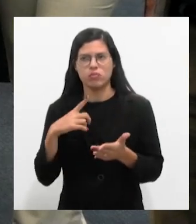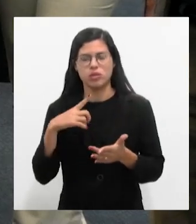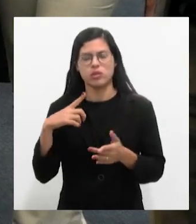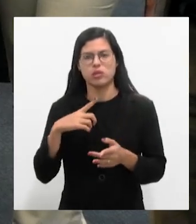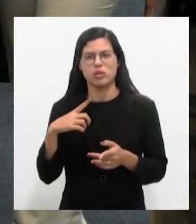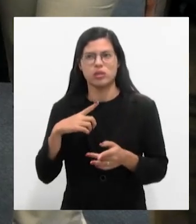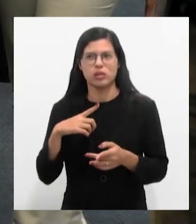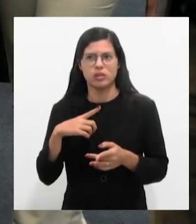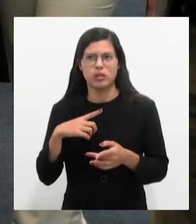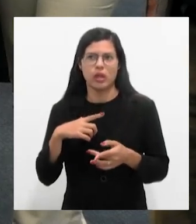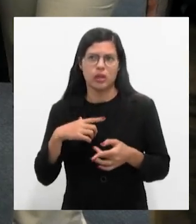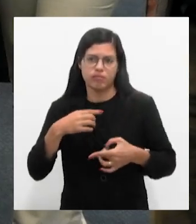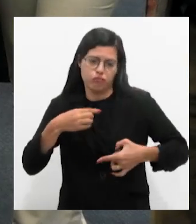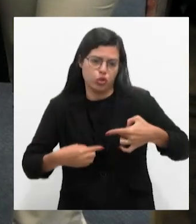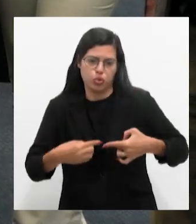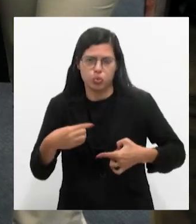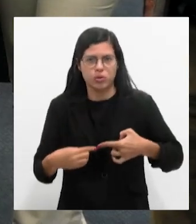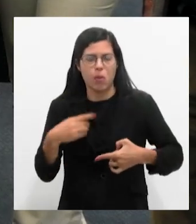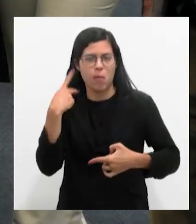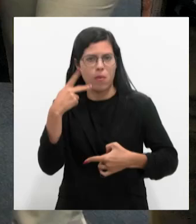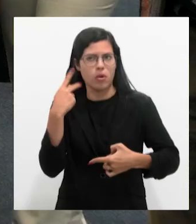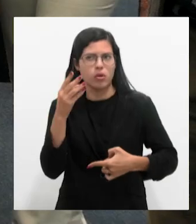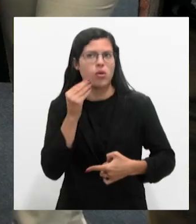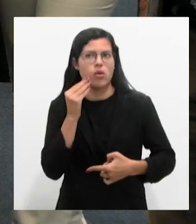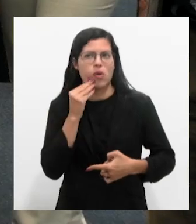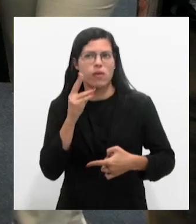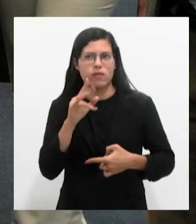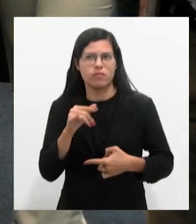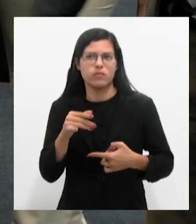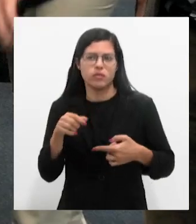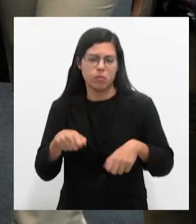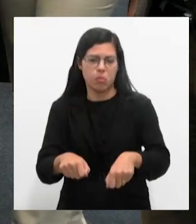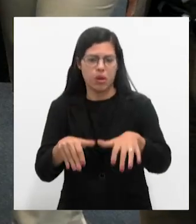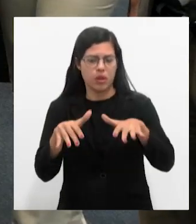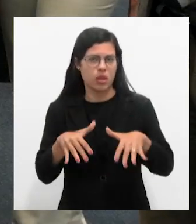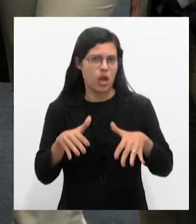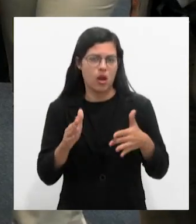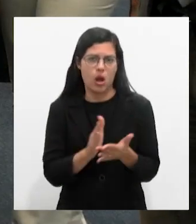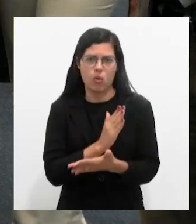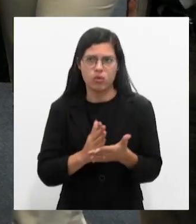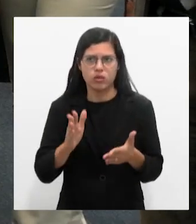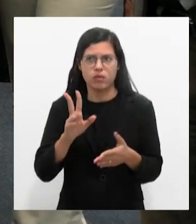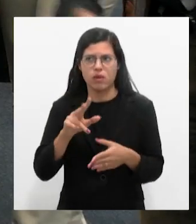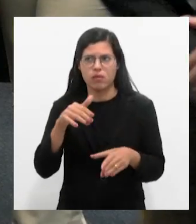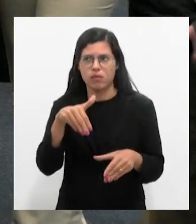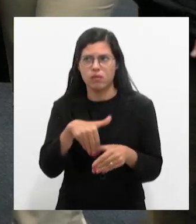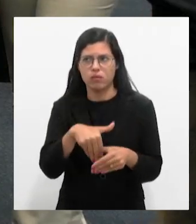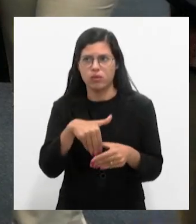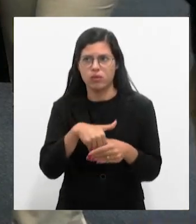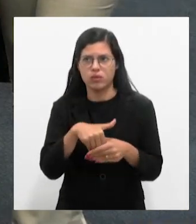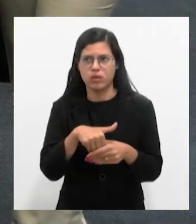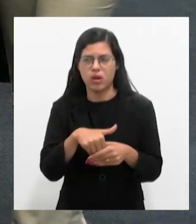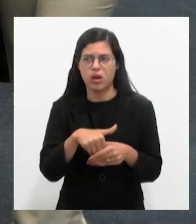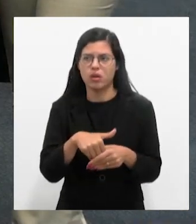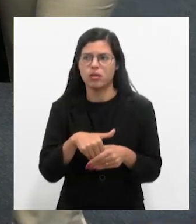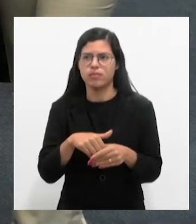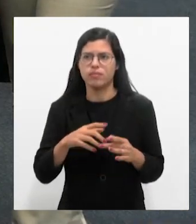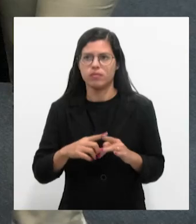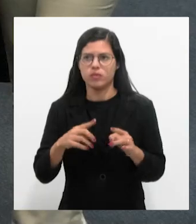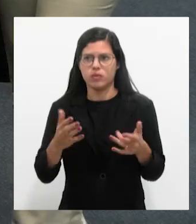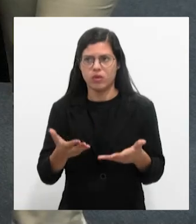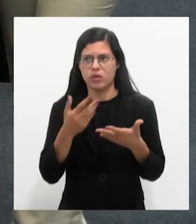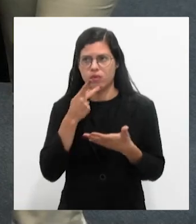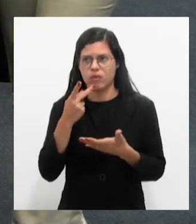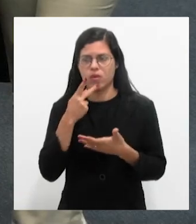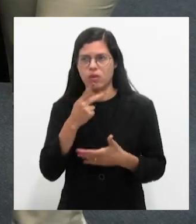fato, e aí a gente vai trazer para plenário, vai abrir o plenário, alguns vão ser destacados, a gente vai votar como faz sempre, mas quero aqui reafirmar